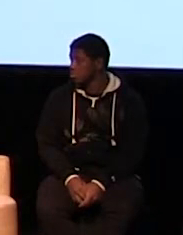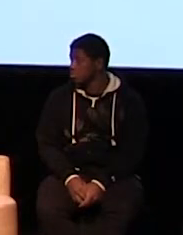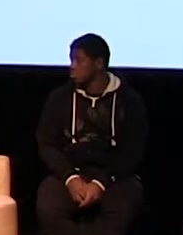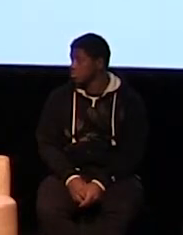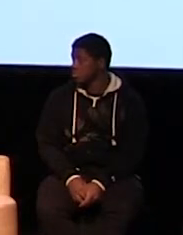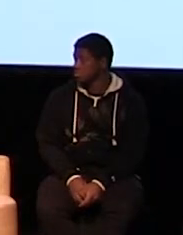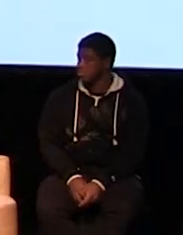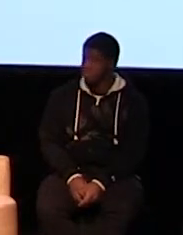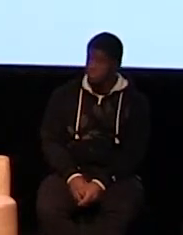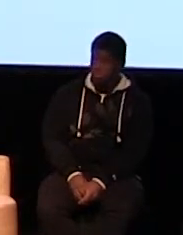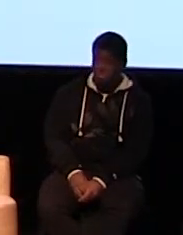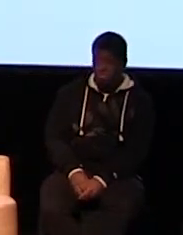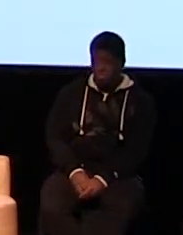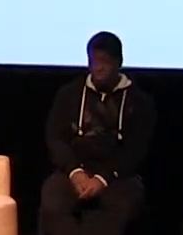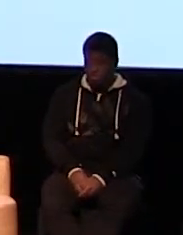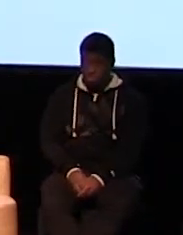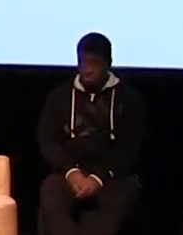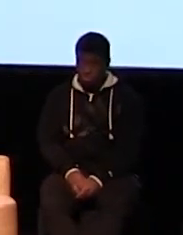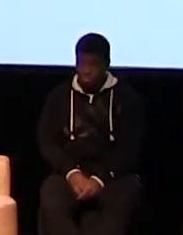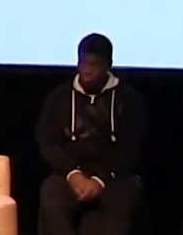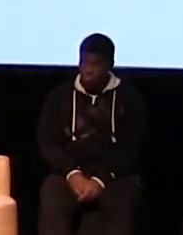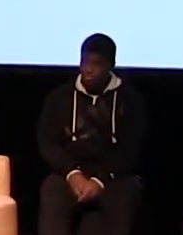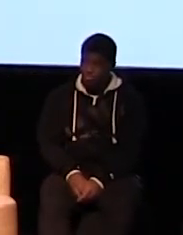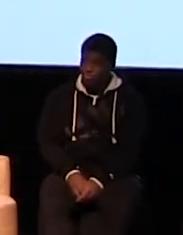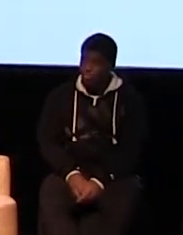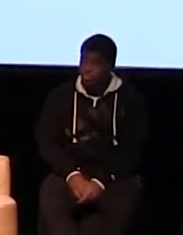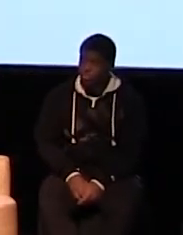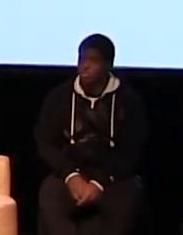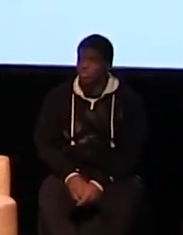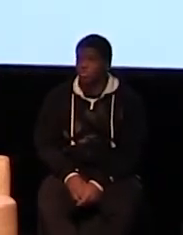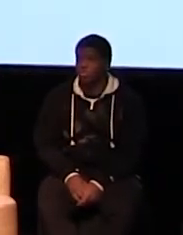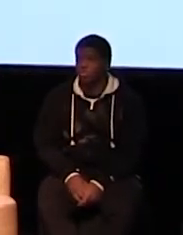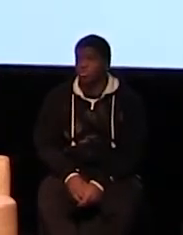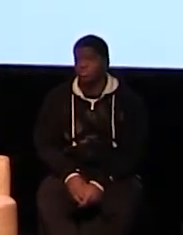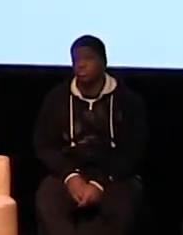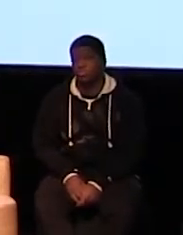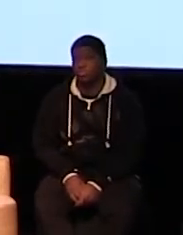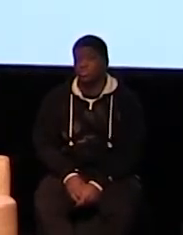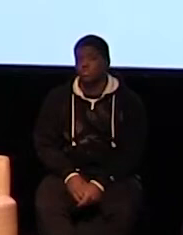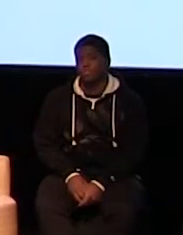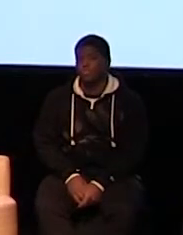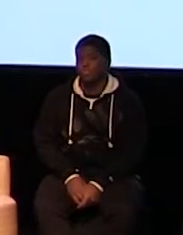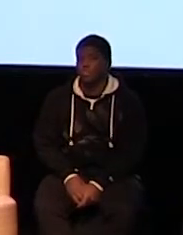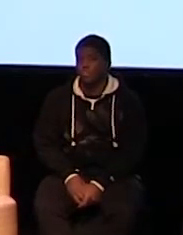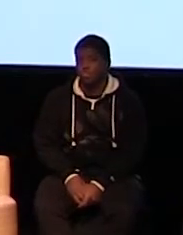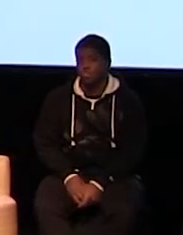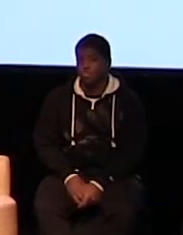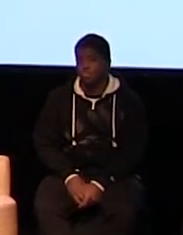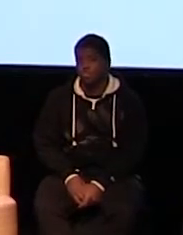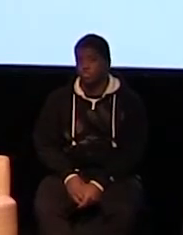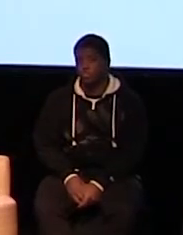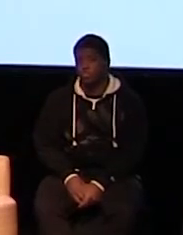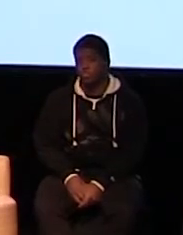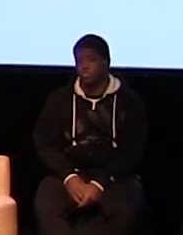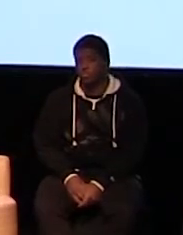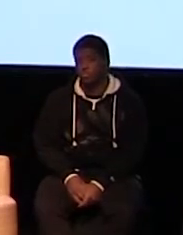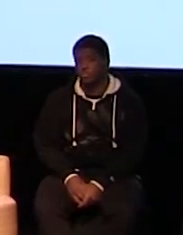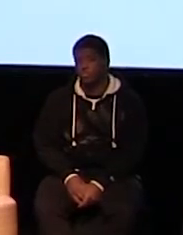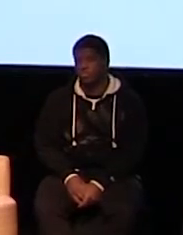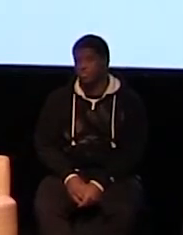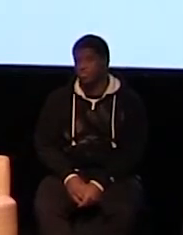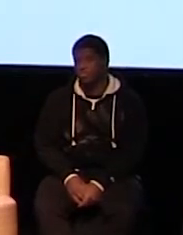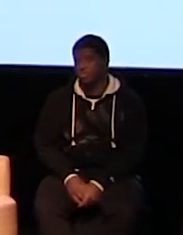né, que pudesse me auxiliar nas questões burocráticas enquanto diretor, porque são muitas questões que o diretor precisa dar conta. Então, eu tenho uma